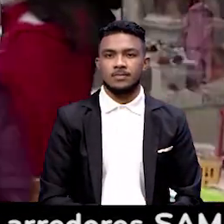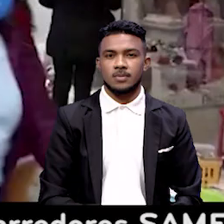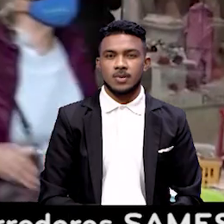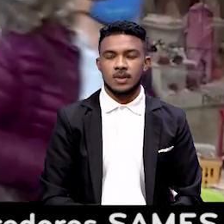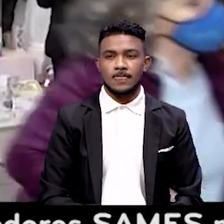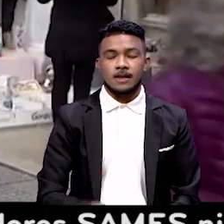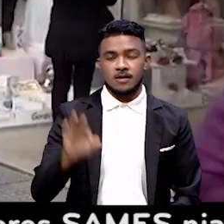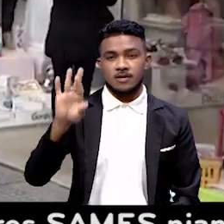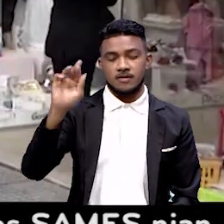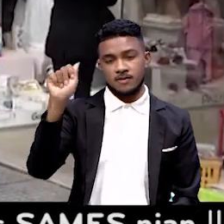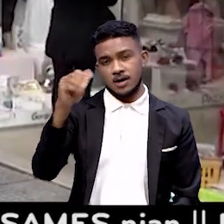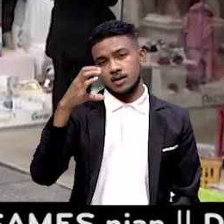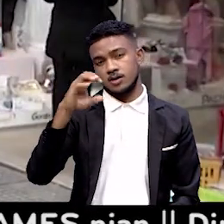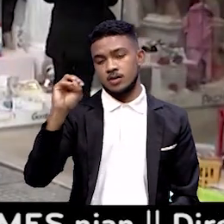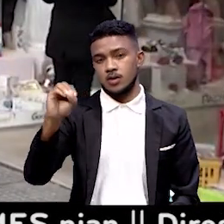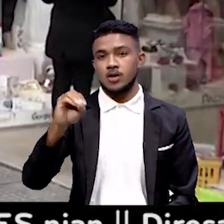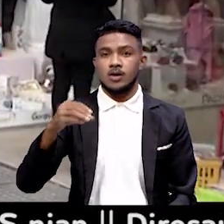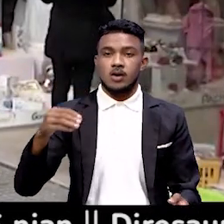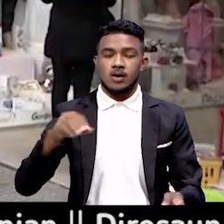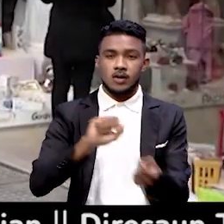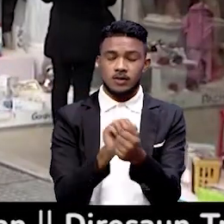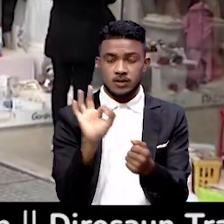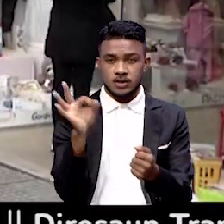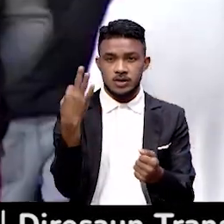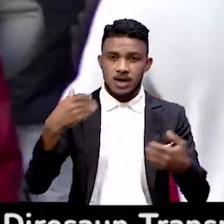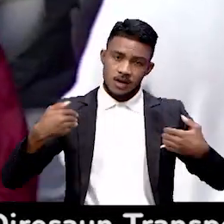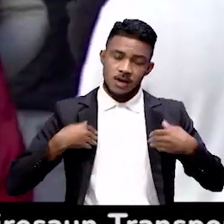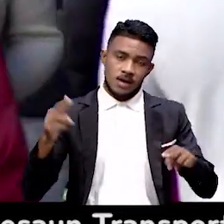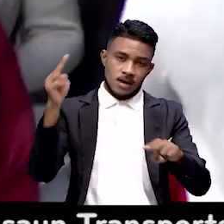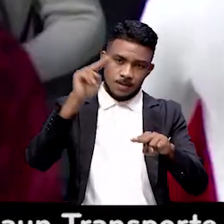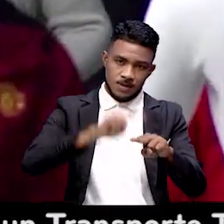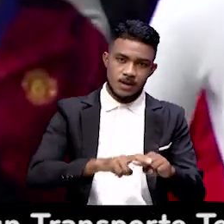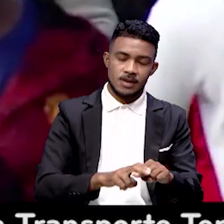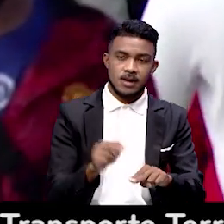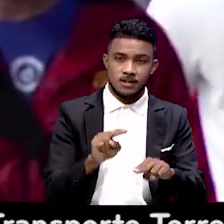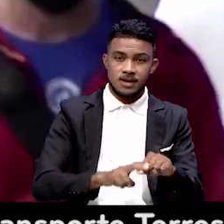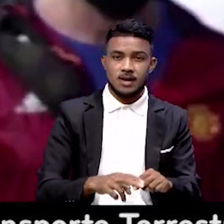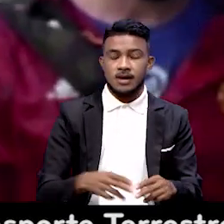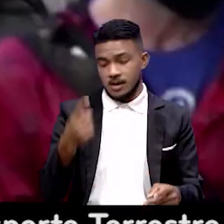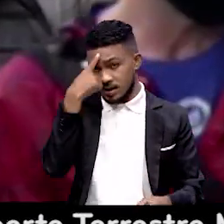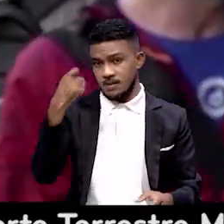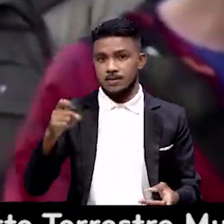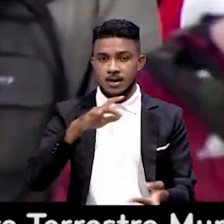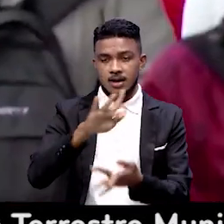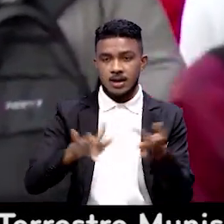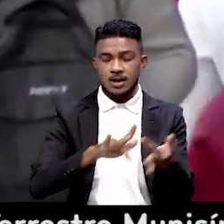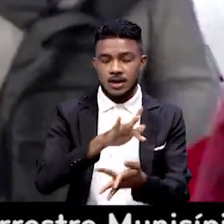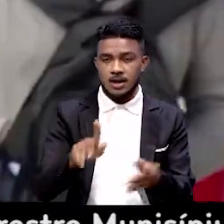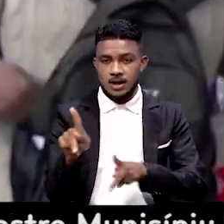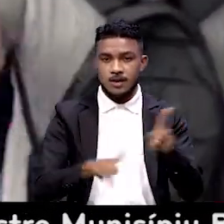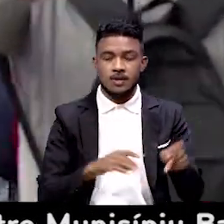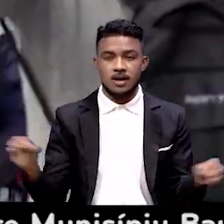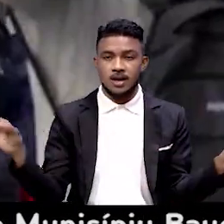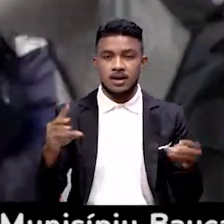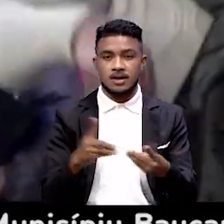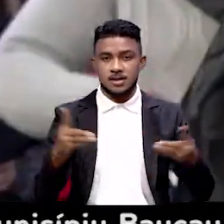Franco Mufinda afirma, caso coronavírus aumente a Luanda ho magnitude bot, tamba população nia movimento nebe la e a distância,